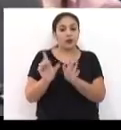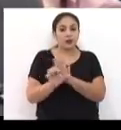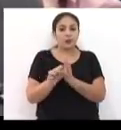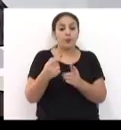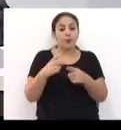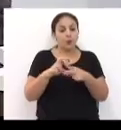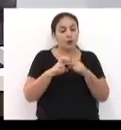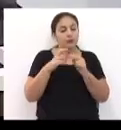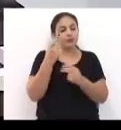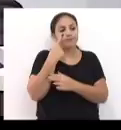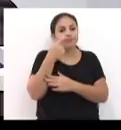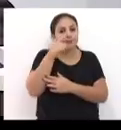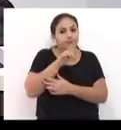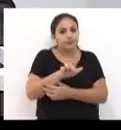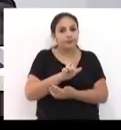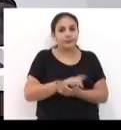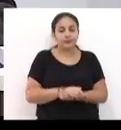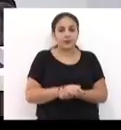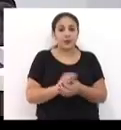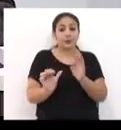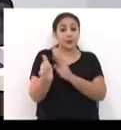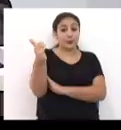revista. Primeiro que